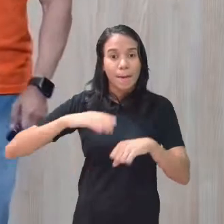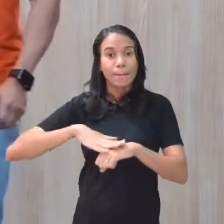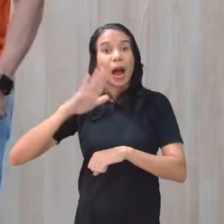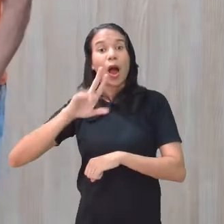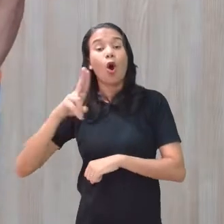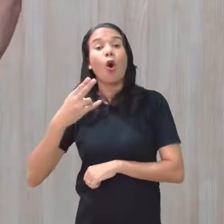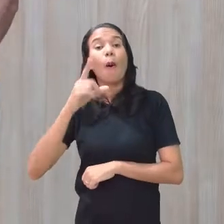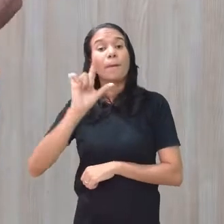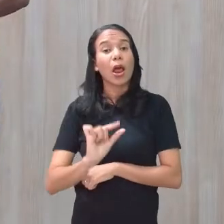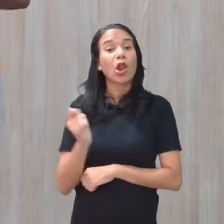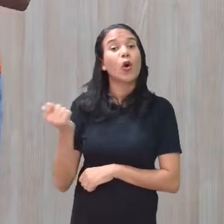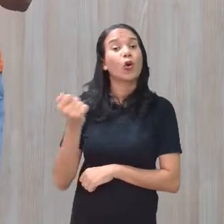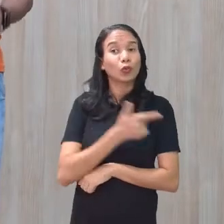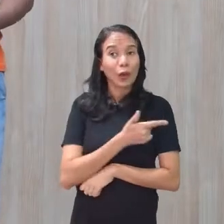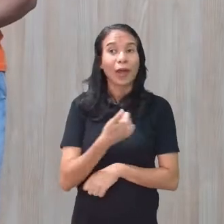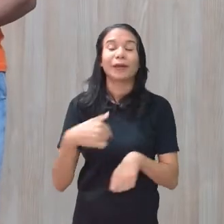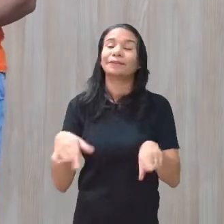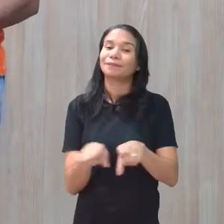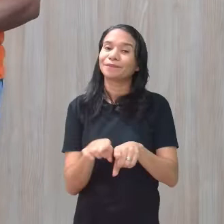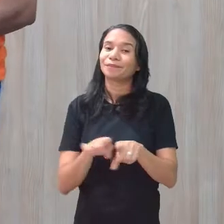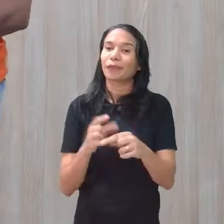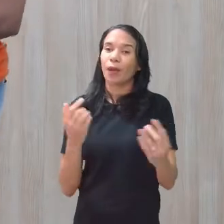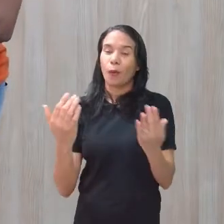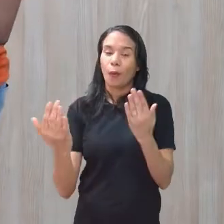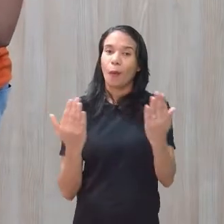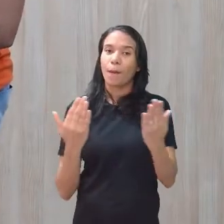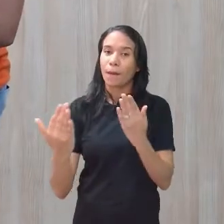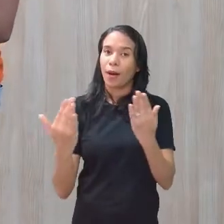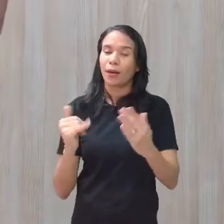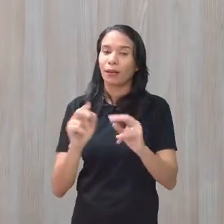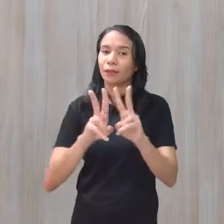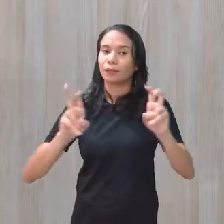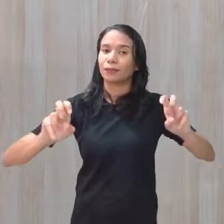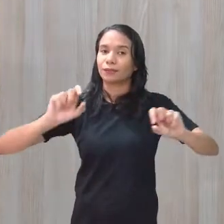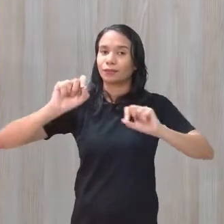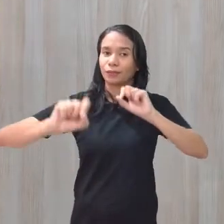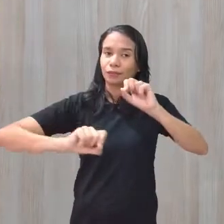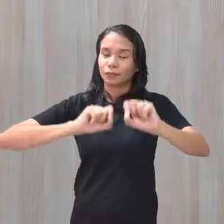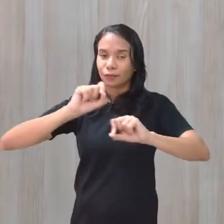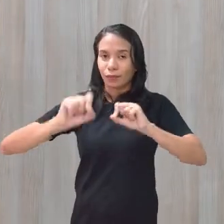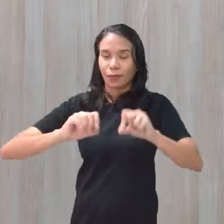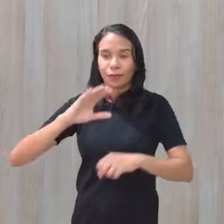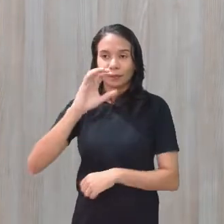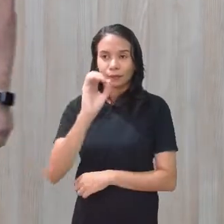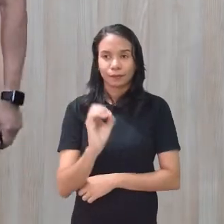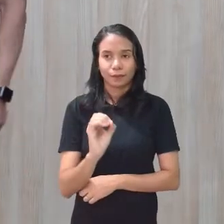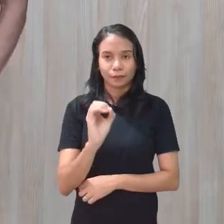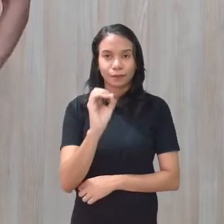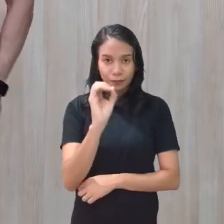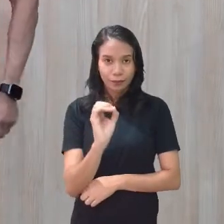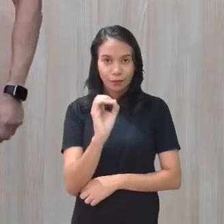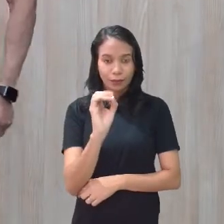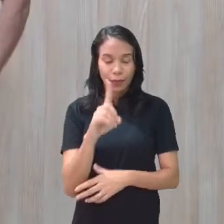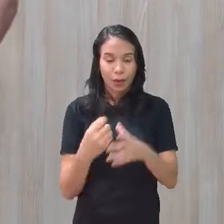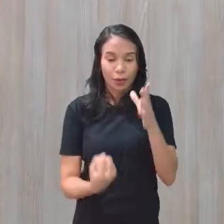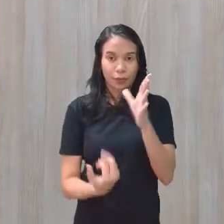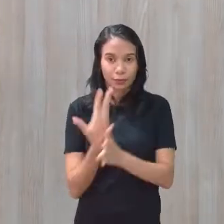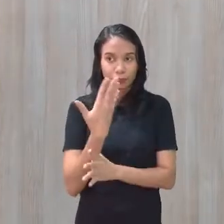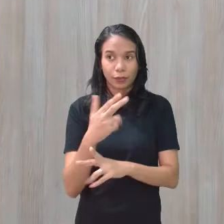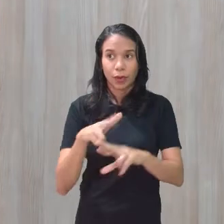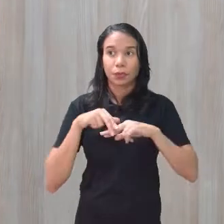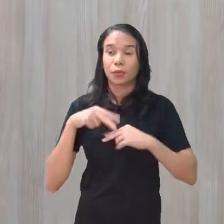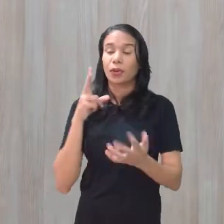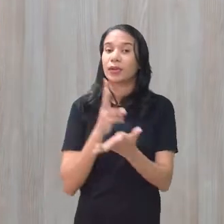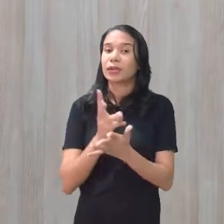ou se é menor. E a gente sempre compara em relação ao zero, que é a origem. Então,